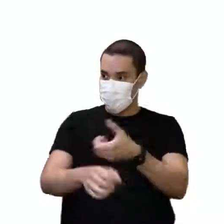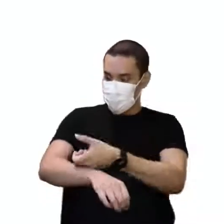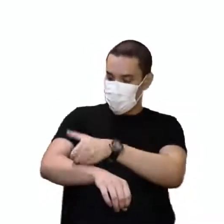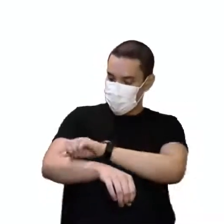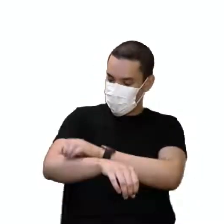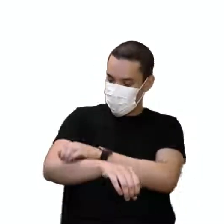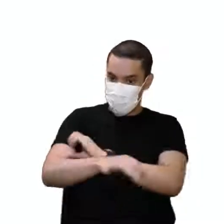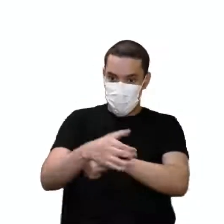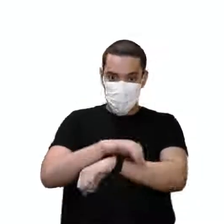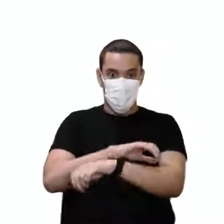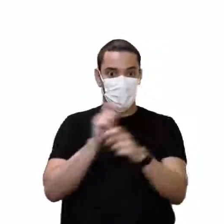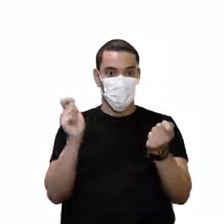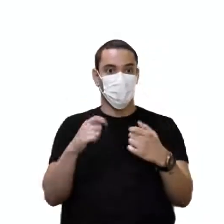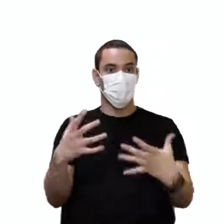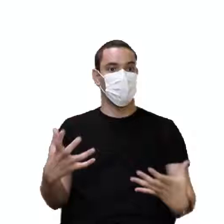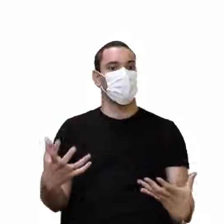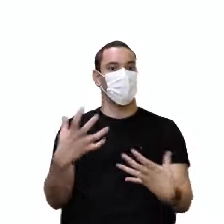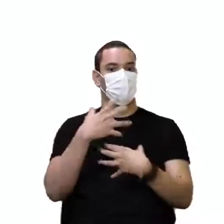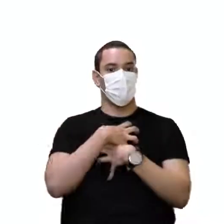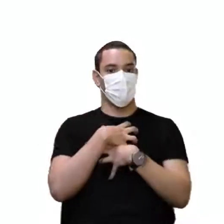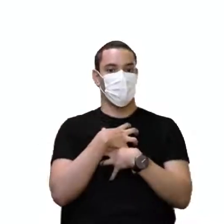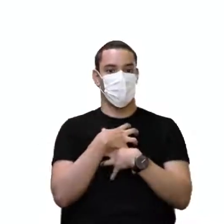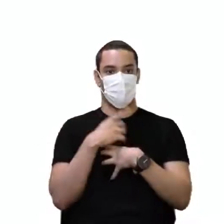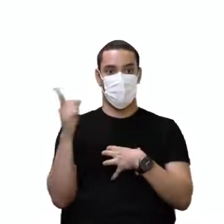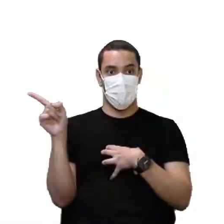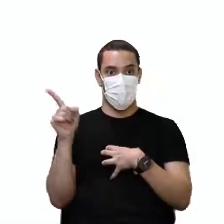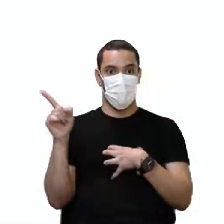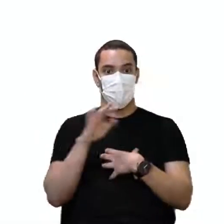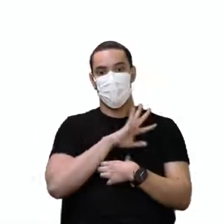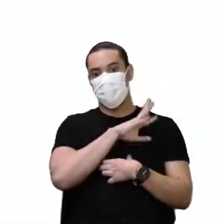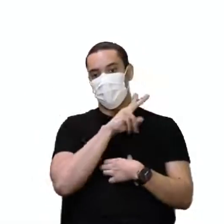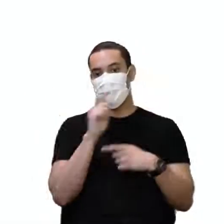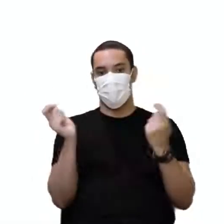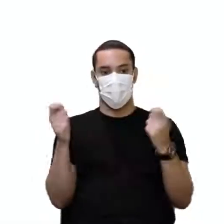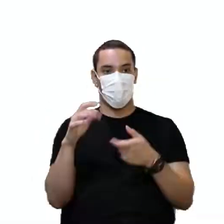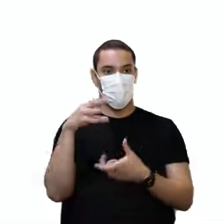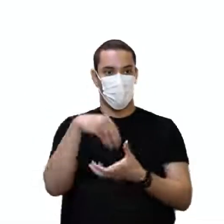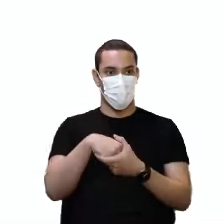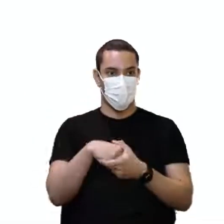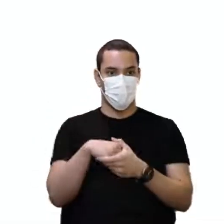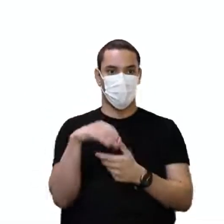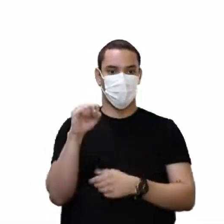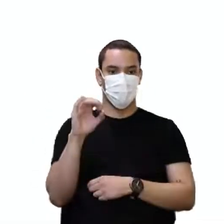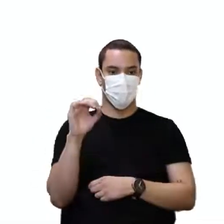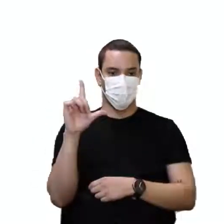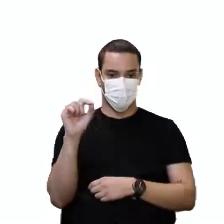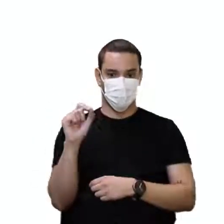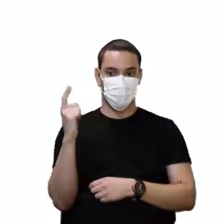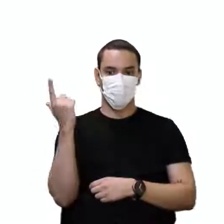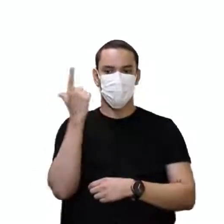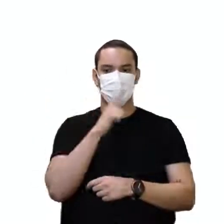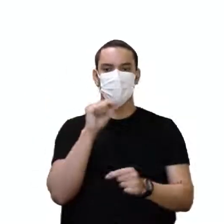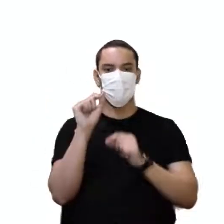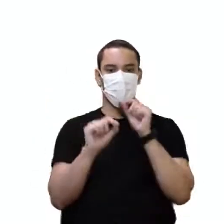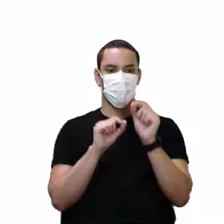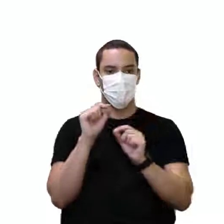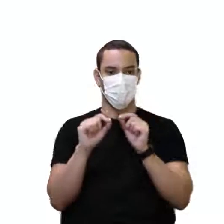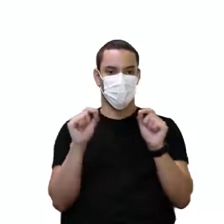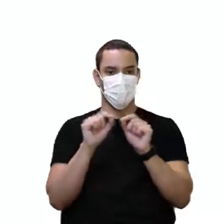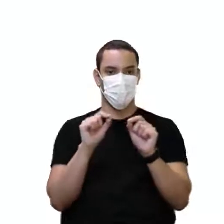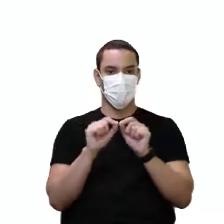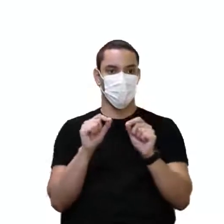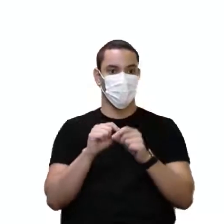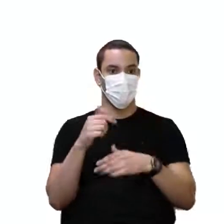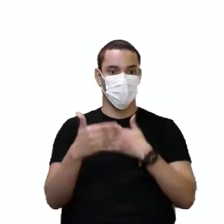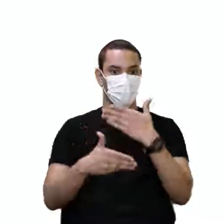estar recebendo os impactos que esse animal quadrúpede faz no ambiente de solo, tá? Eles conseguem se